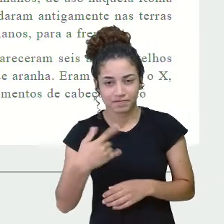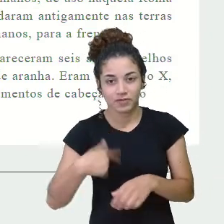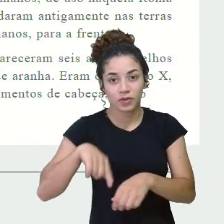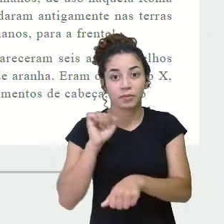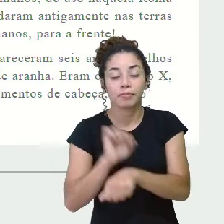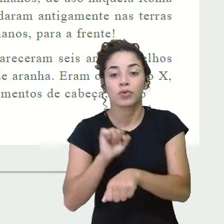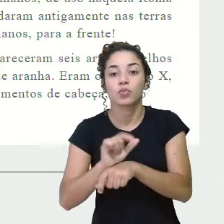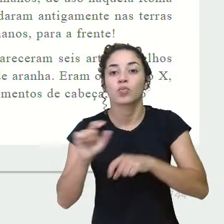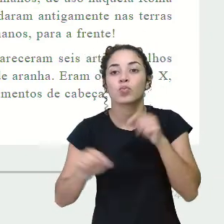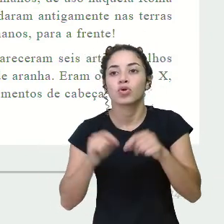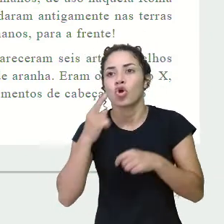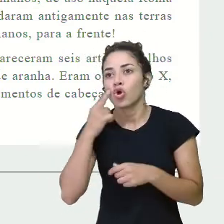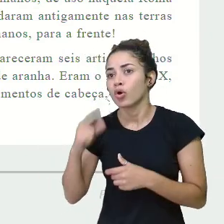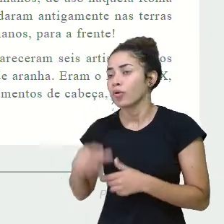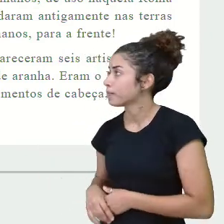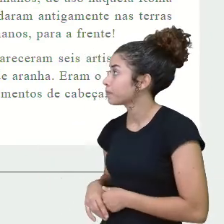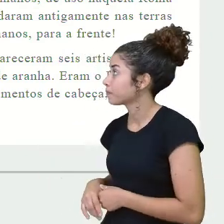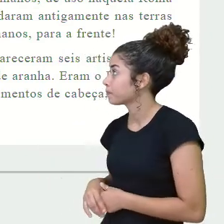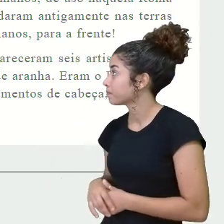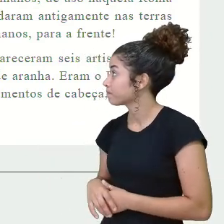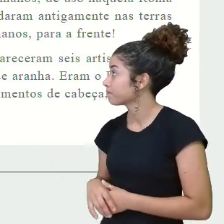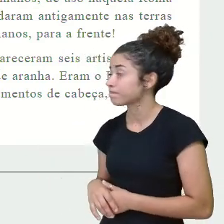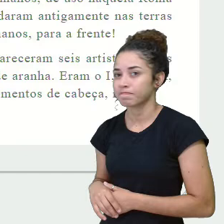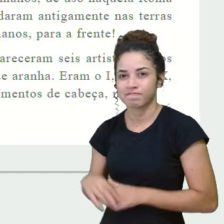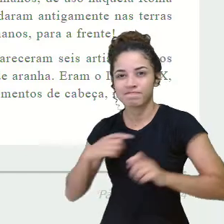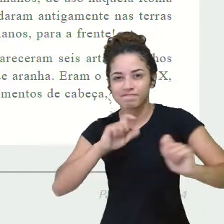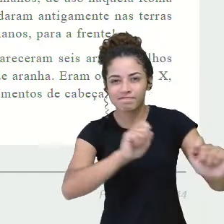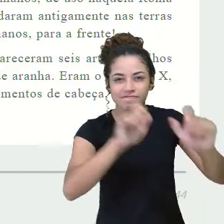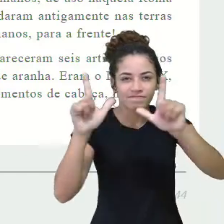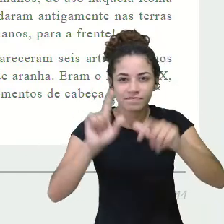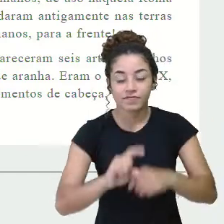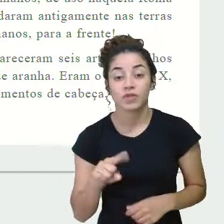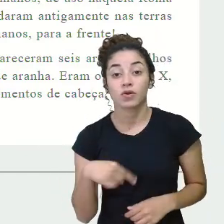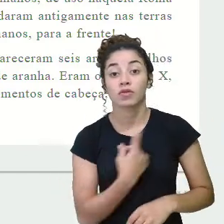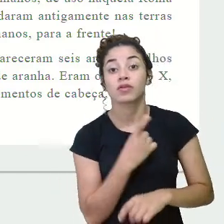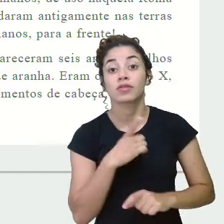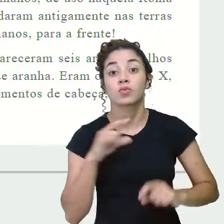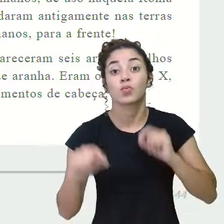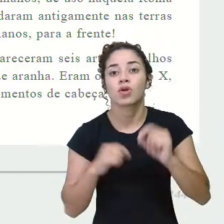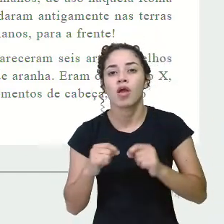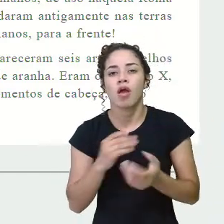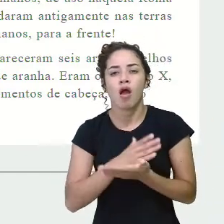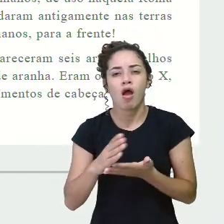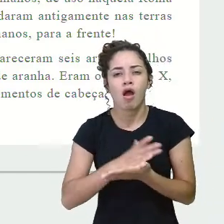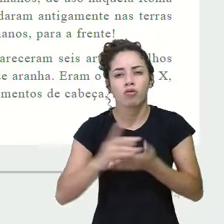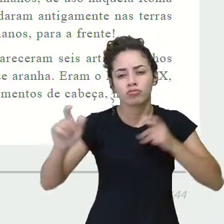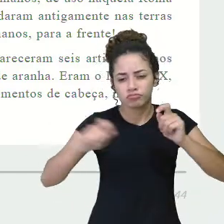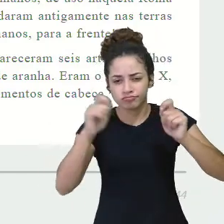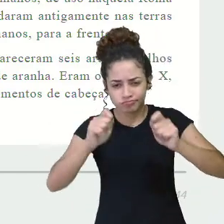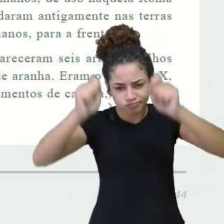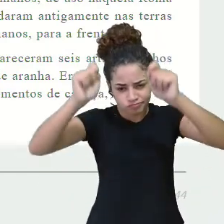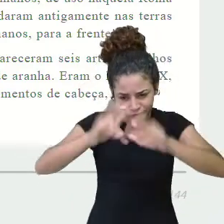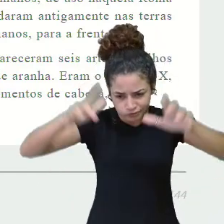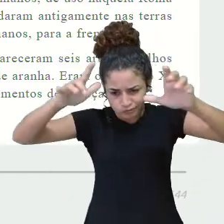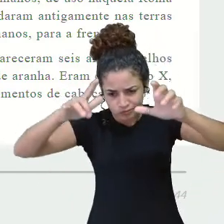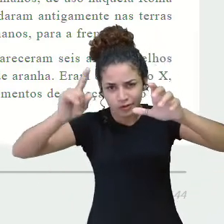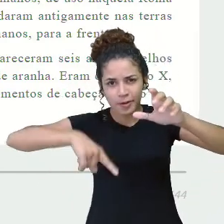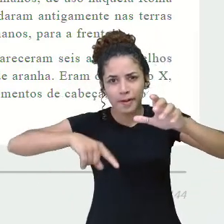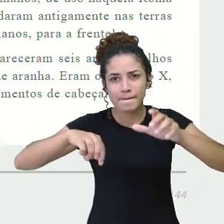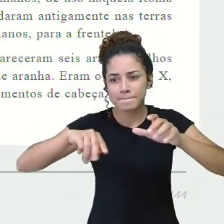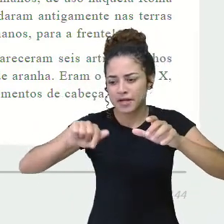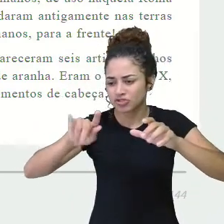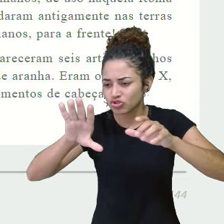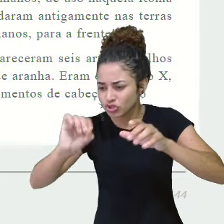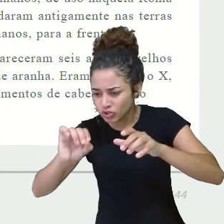Mágico de Oz, né? Aí nós temos aqui, algum feiticeiro será o Mágico de Oz? Aí a